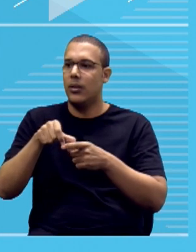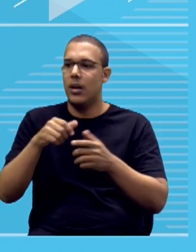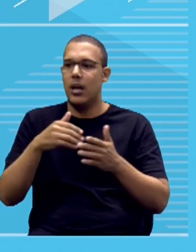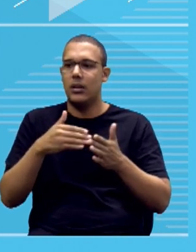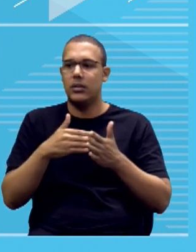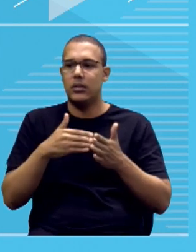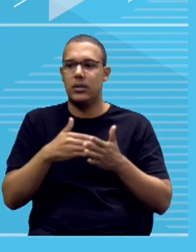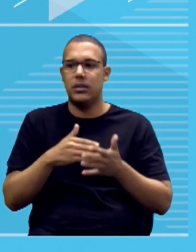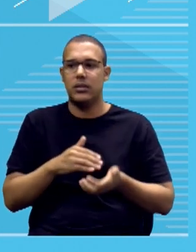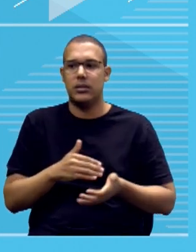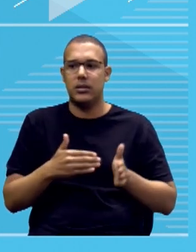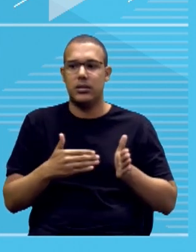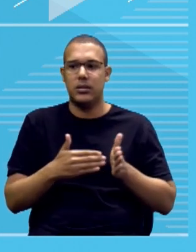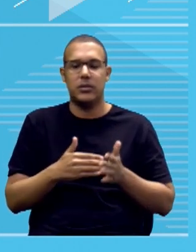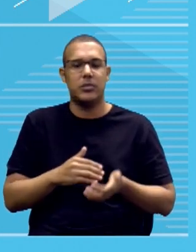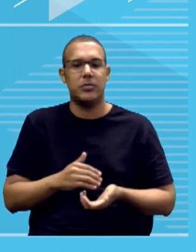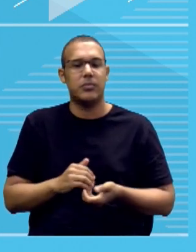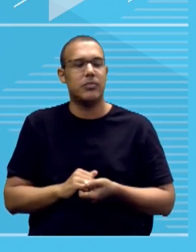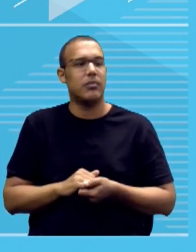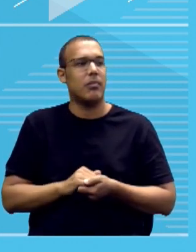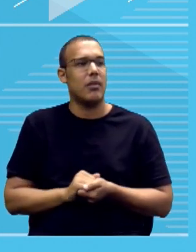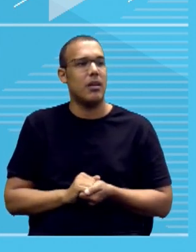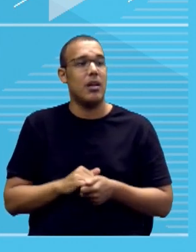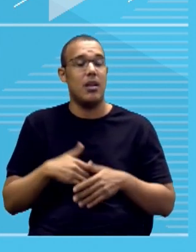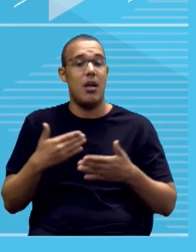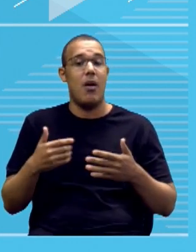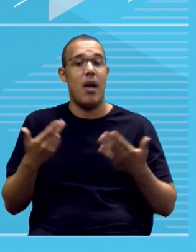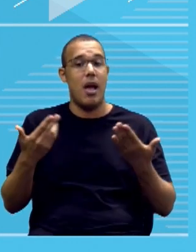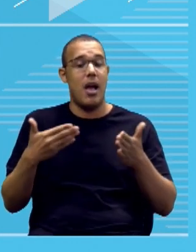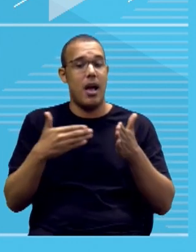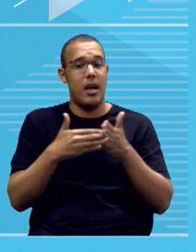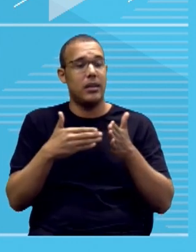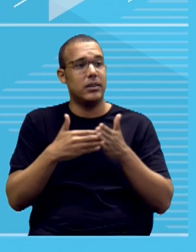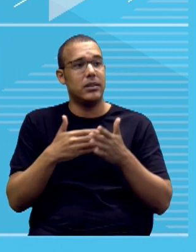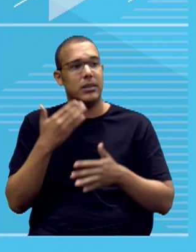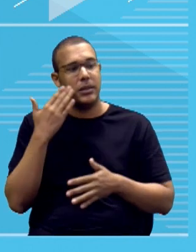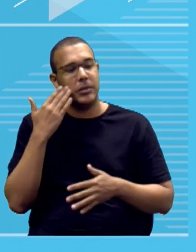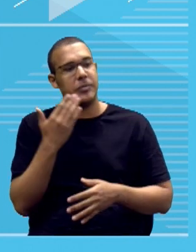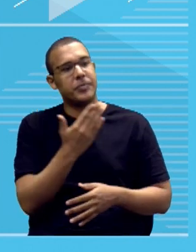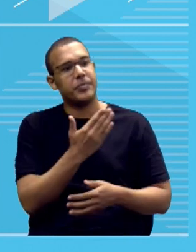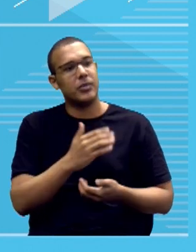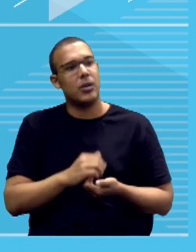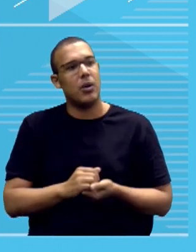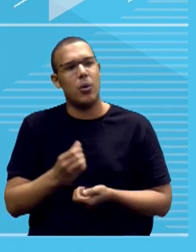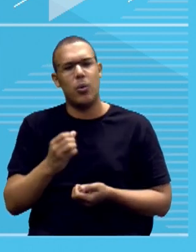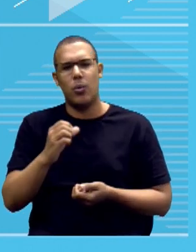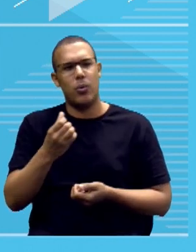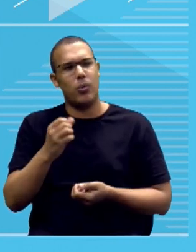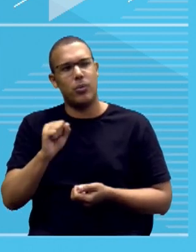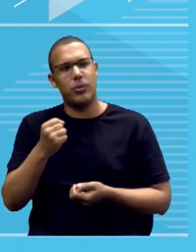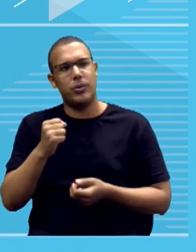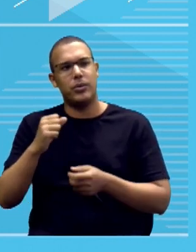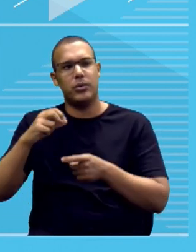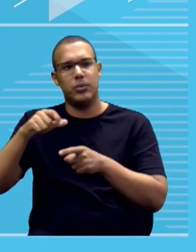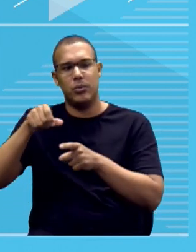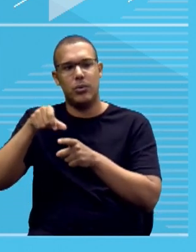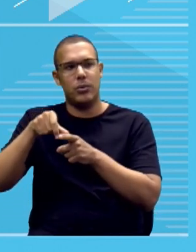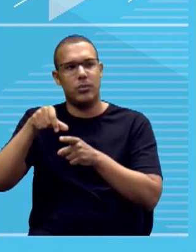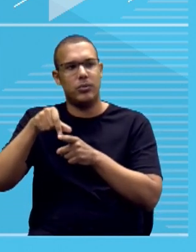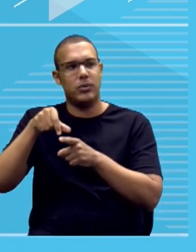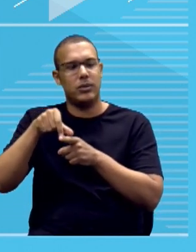seria a resistência aplicada àquele meu sistema. Ok?